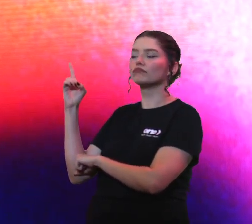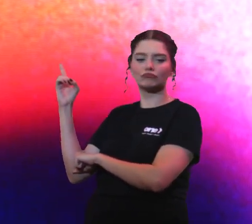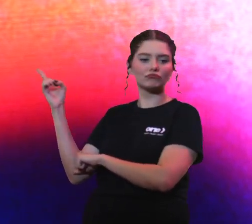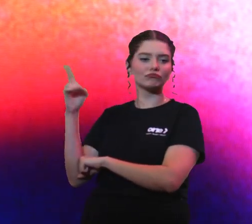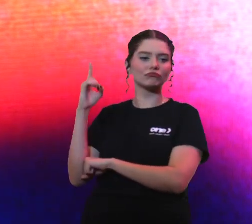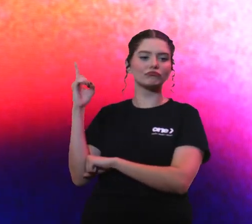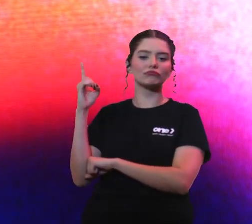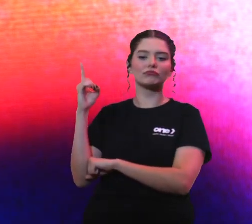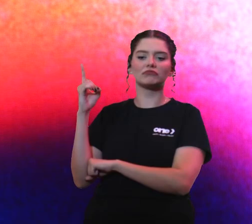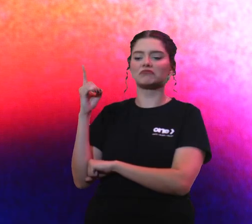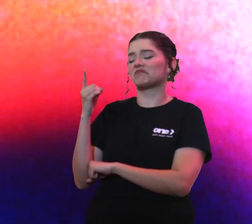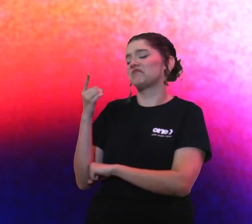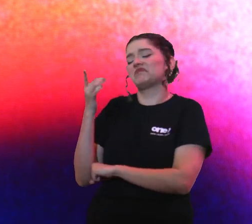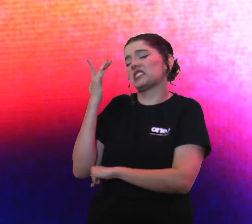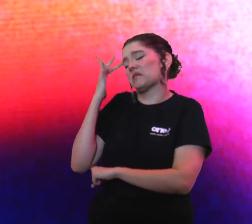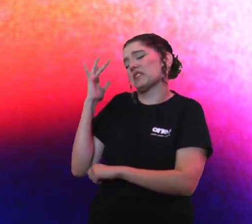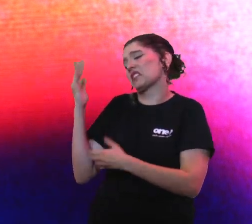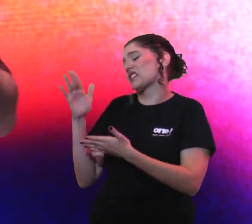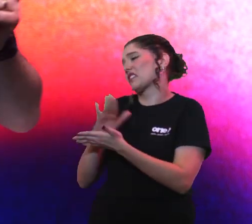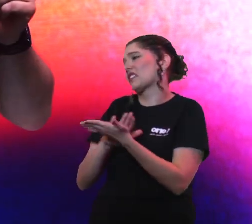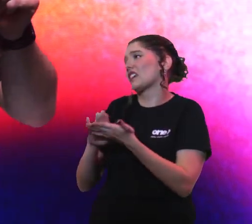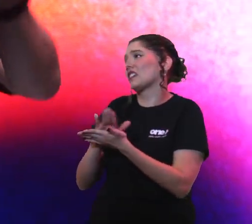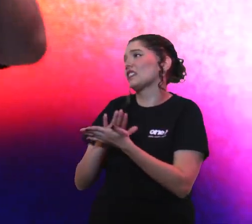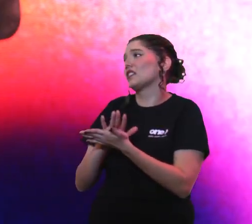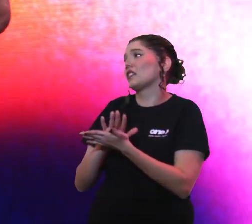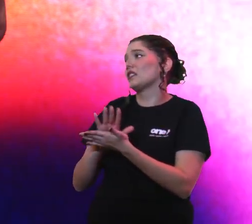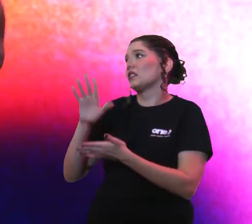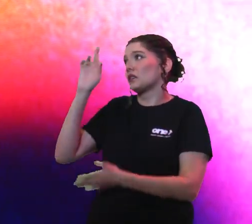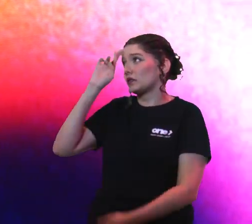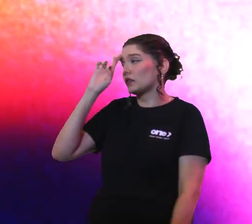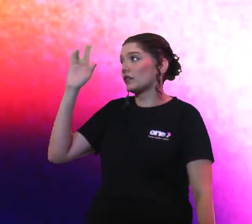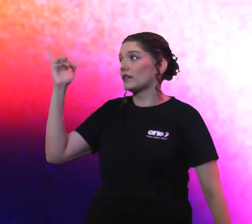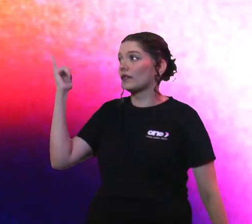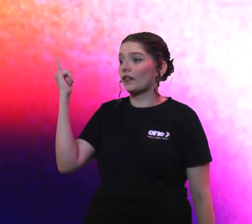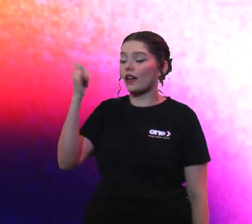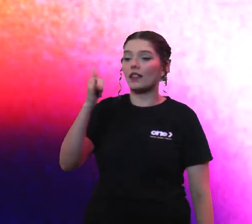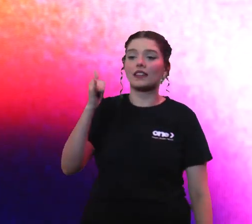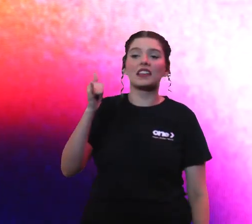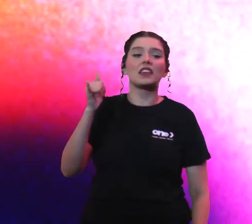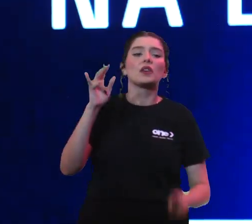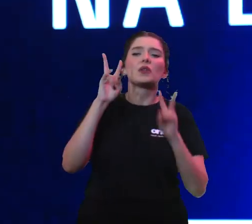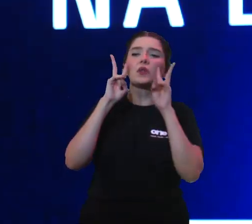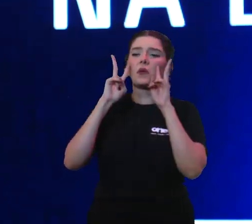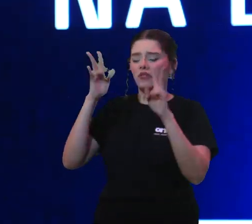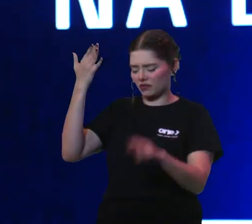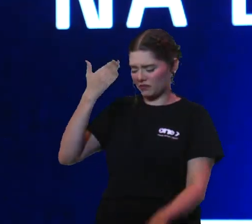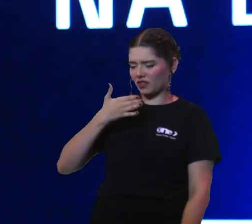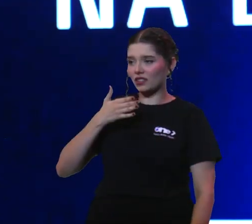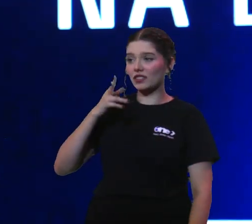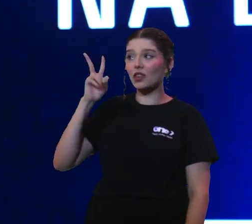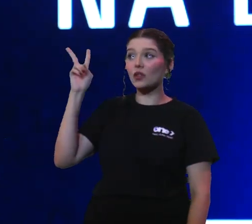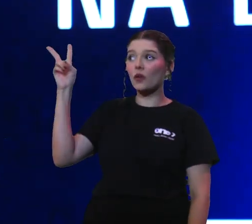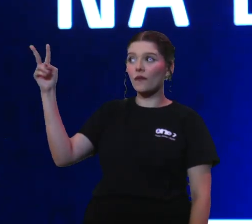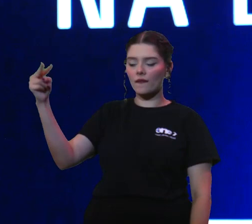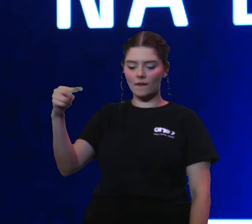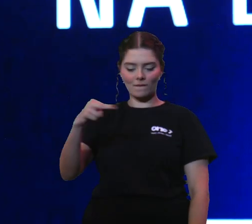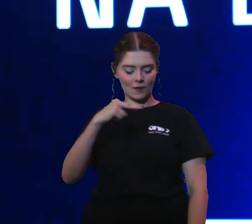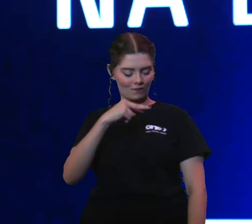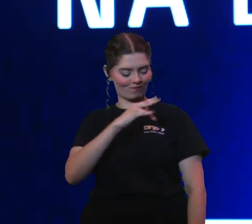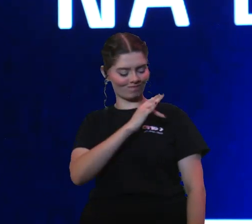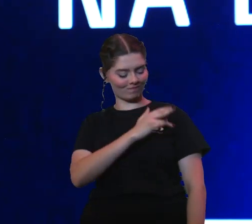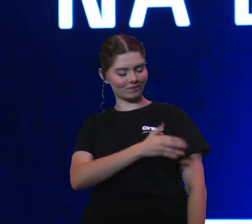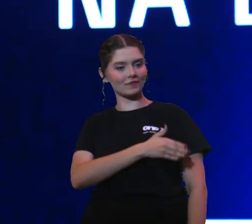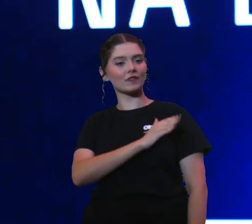Davi, inexperiente, e o Senhor fala, eu não vejo aparência, eu vejo o coração. Deus olhando